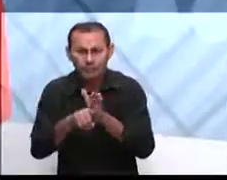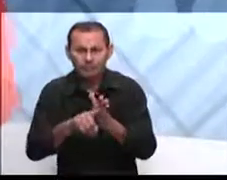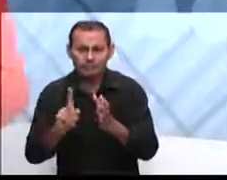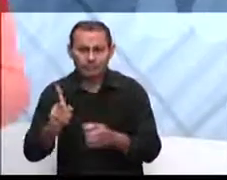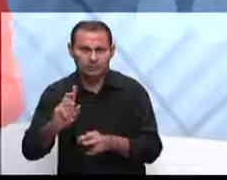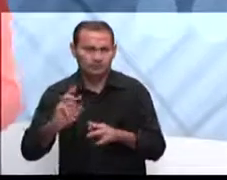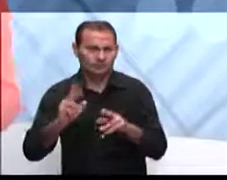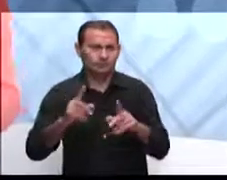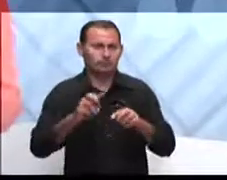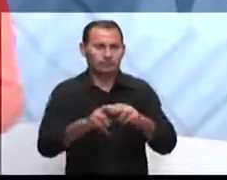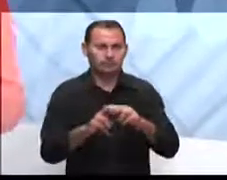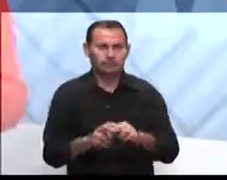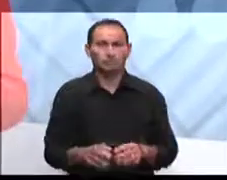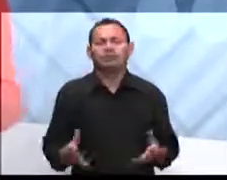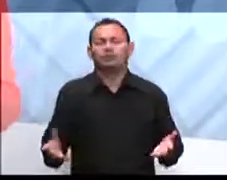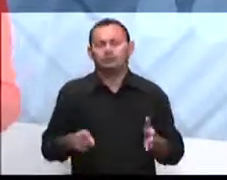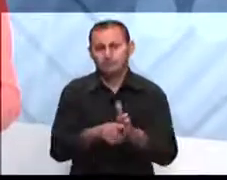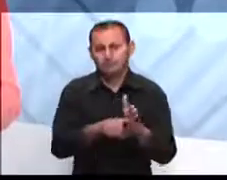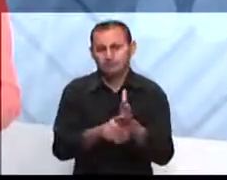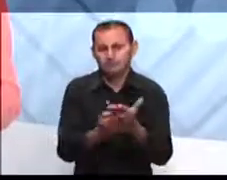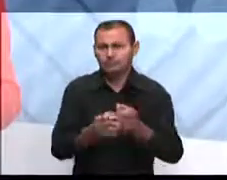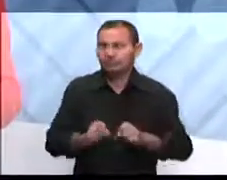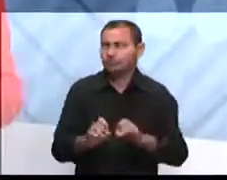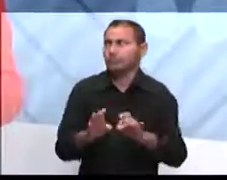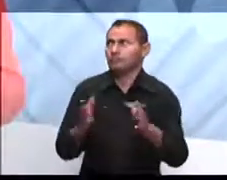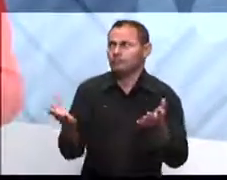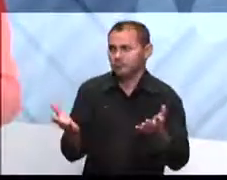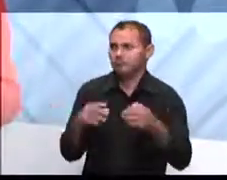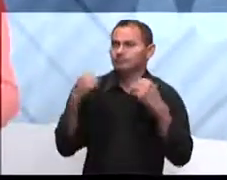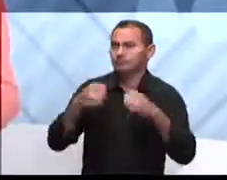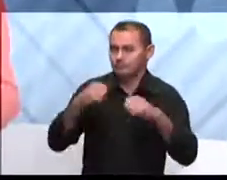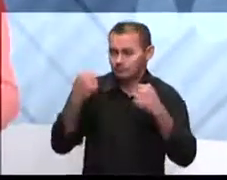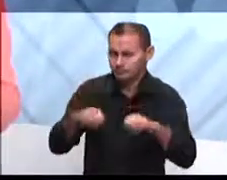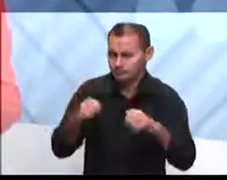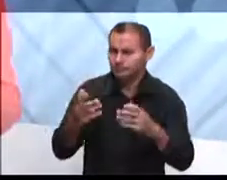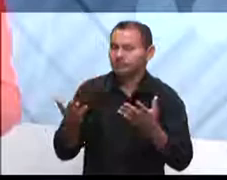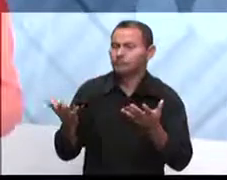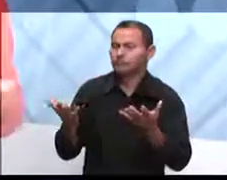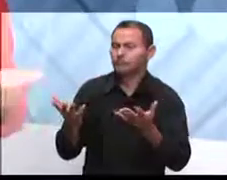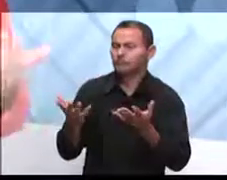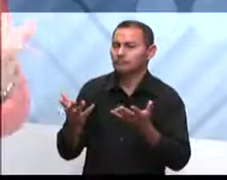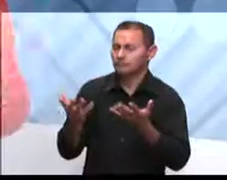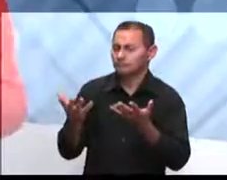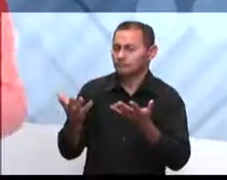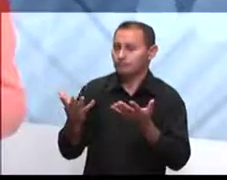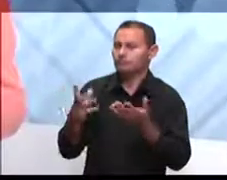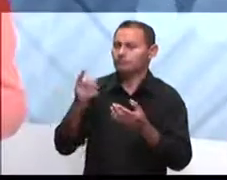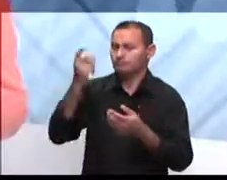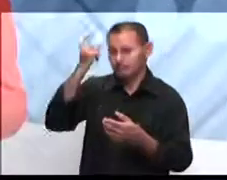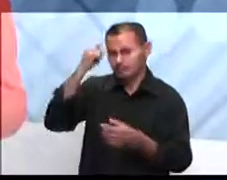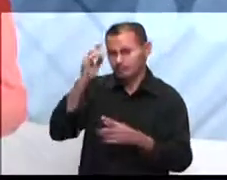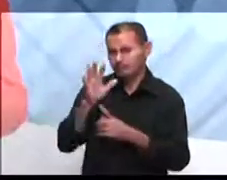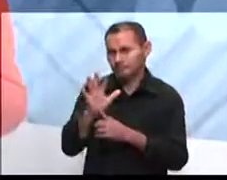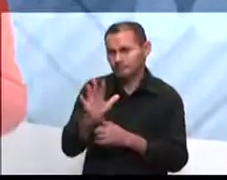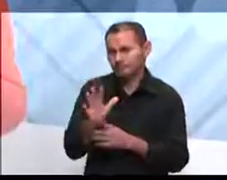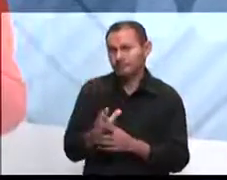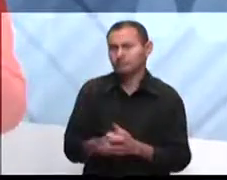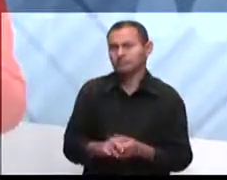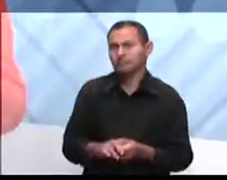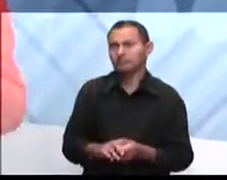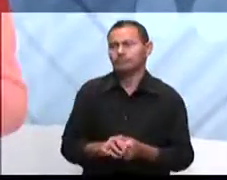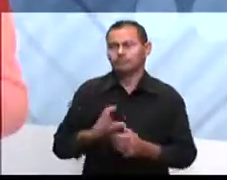Então, por isso eu falo, pesquisa de mercado, eu preciso, né, então, para ter os resultados,